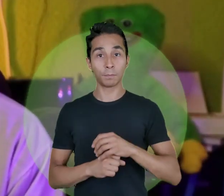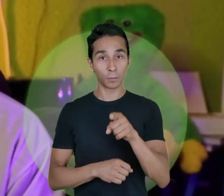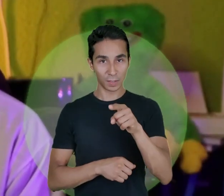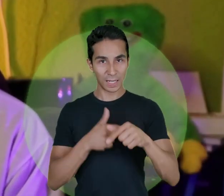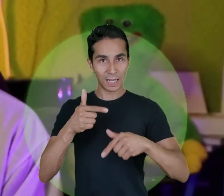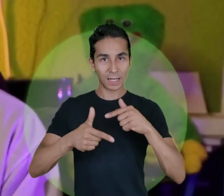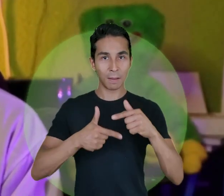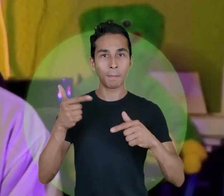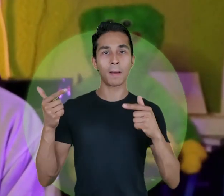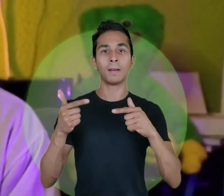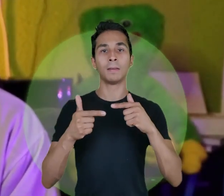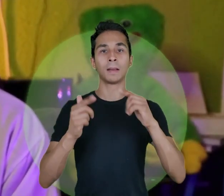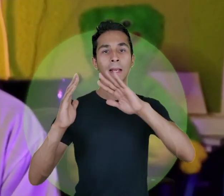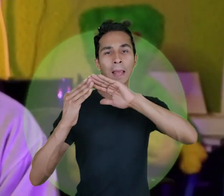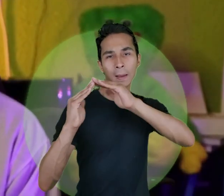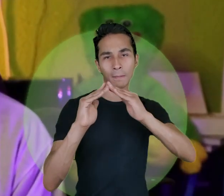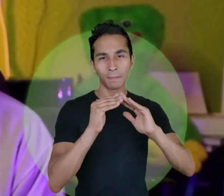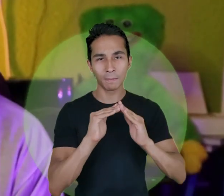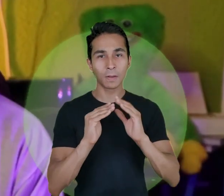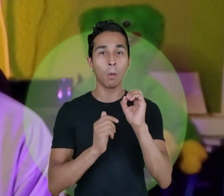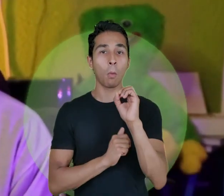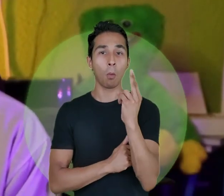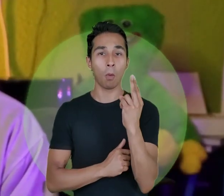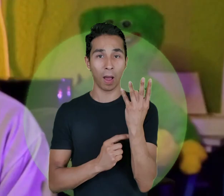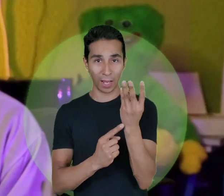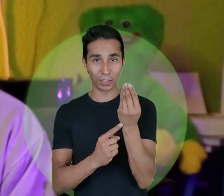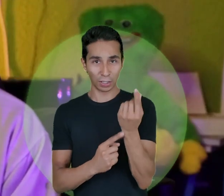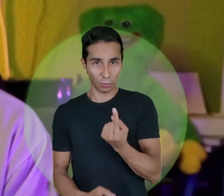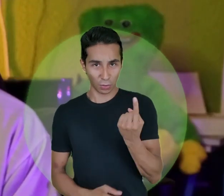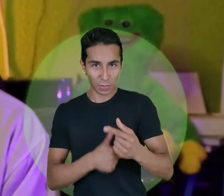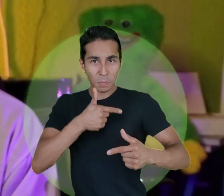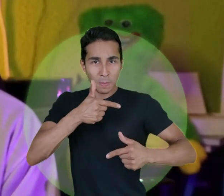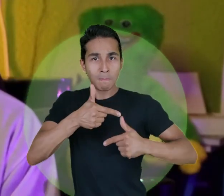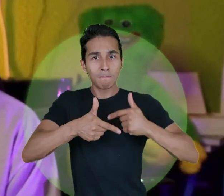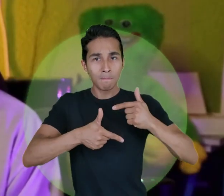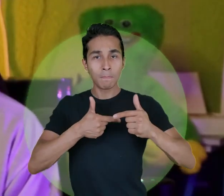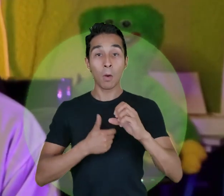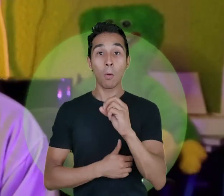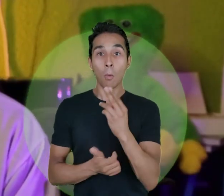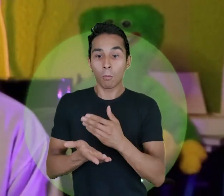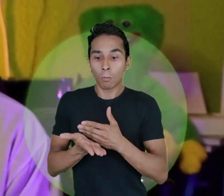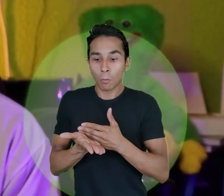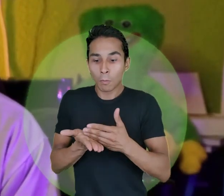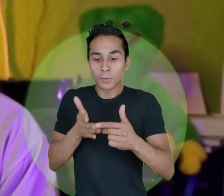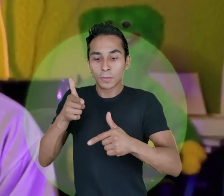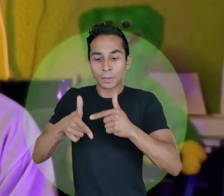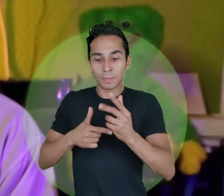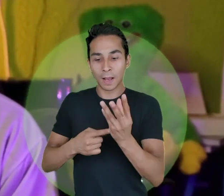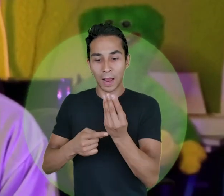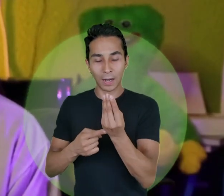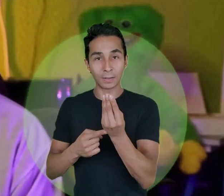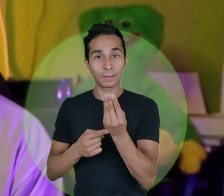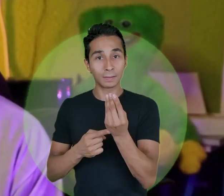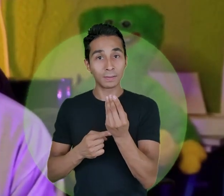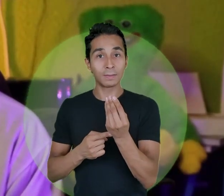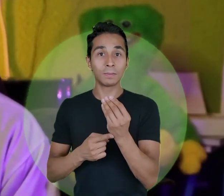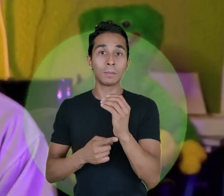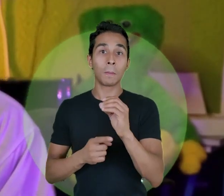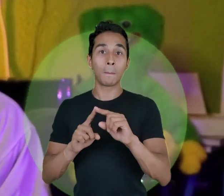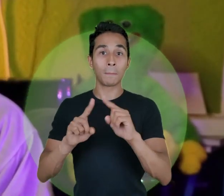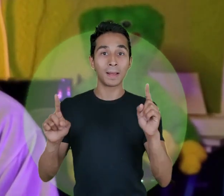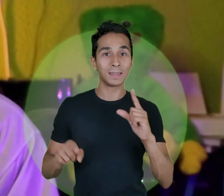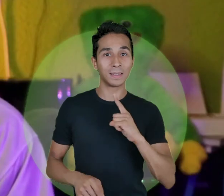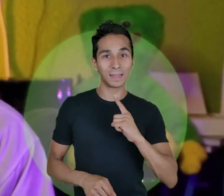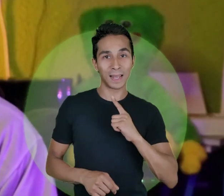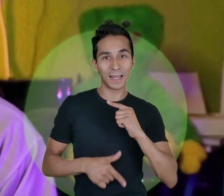artista independente, um artista iniciante às vezes, né, mas que tem algo aí, alguma história para contar, um caso de sucesso,